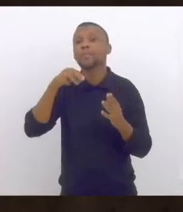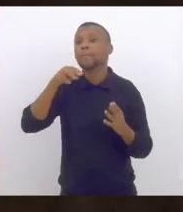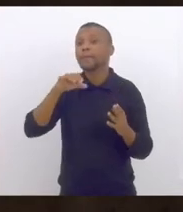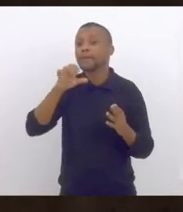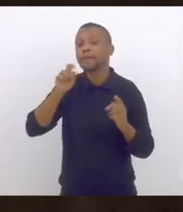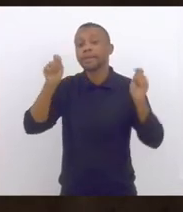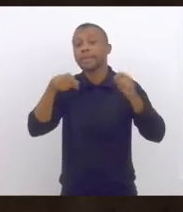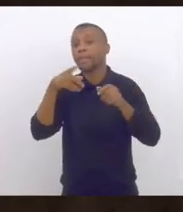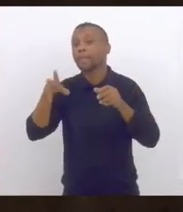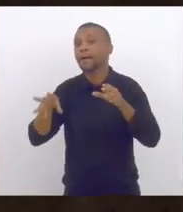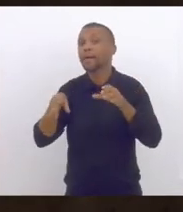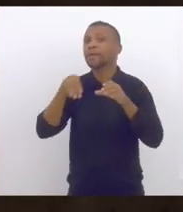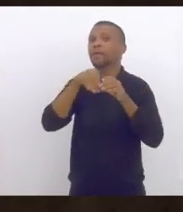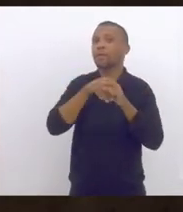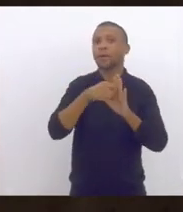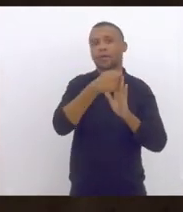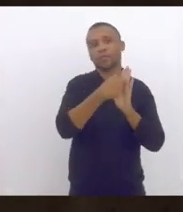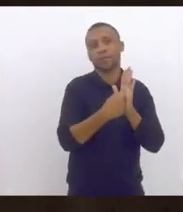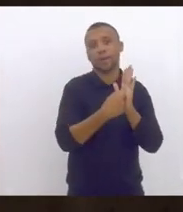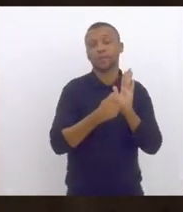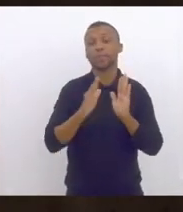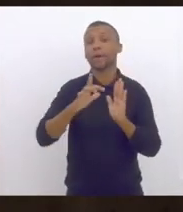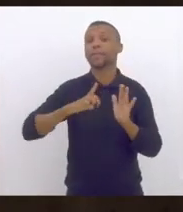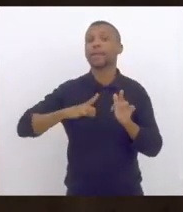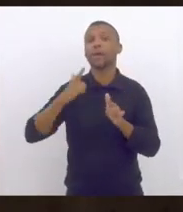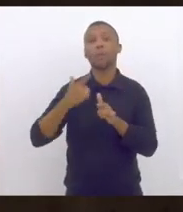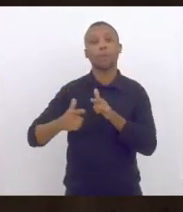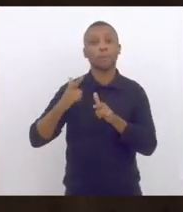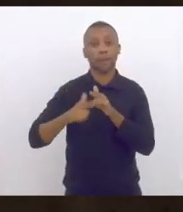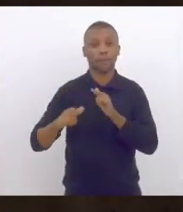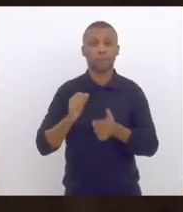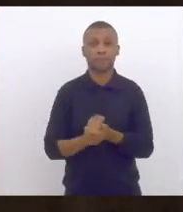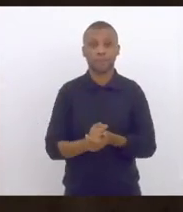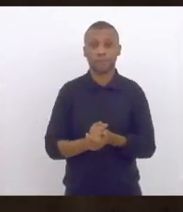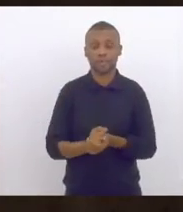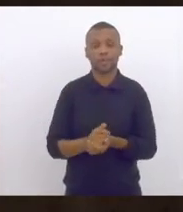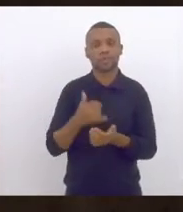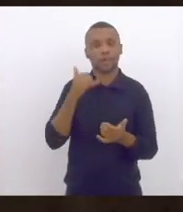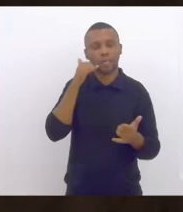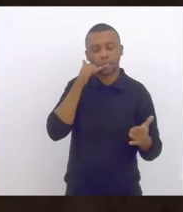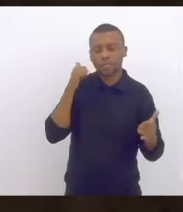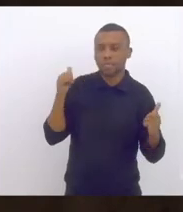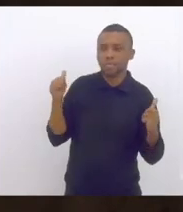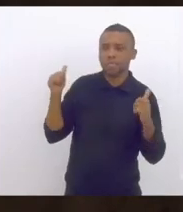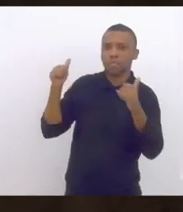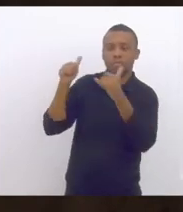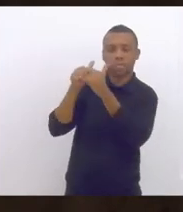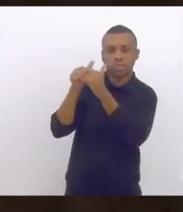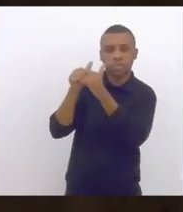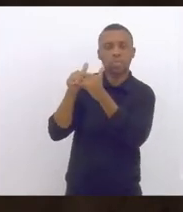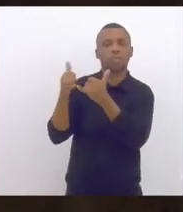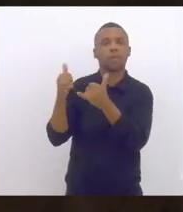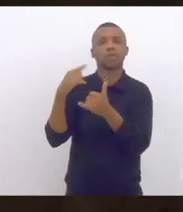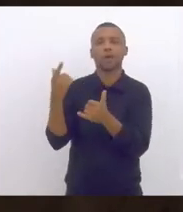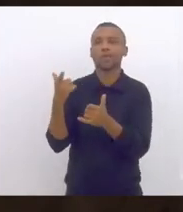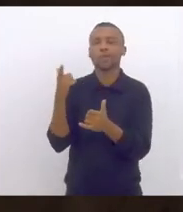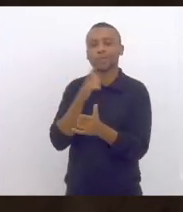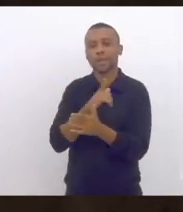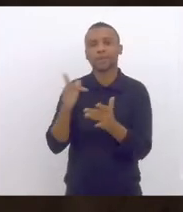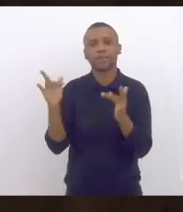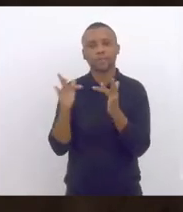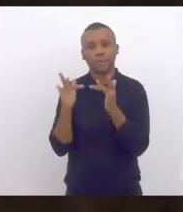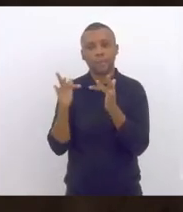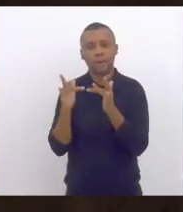para incorporar. Mas está havendo um problema, que nem por telefone a gente contata o deputado Carlos